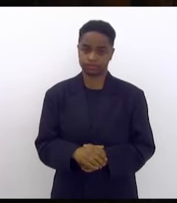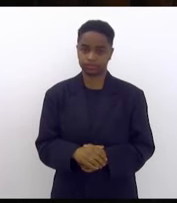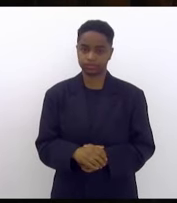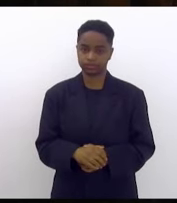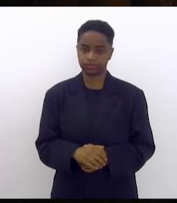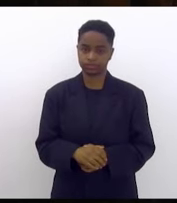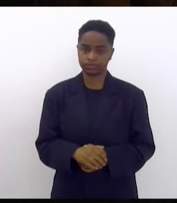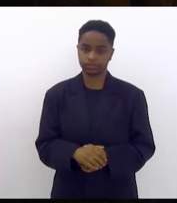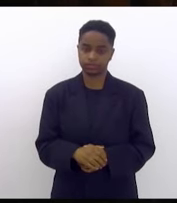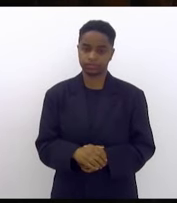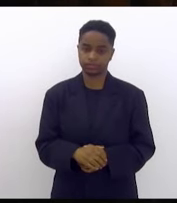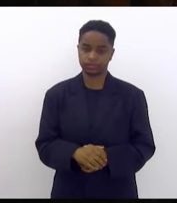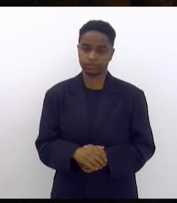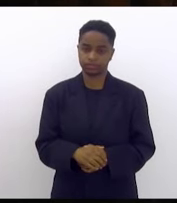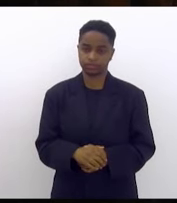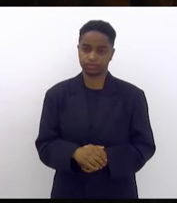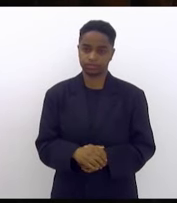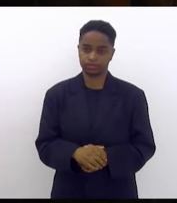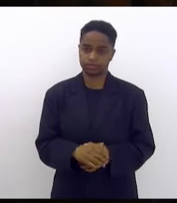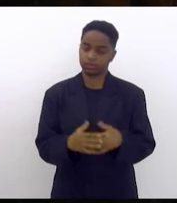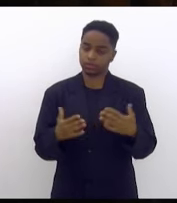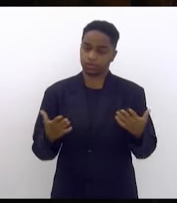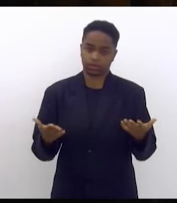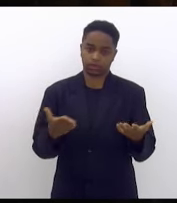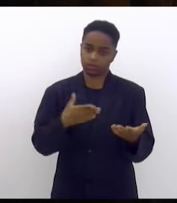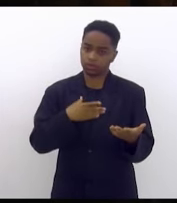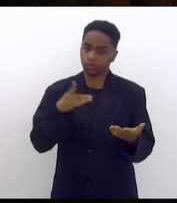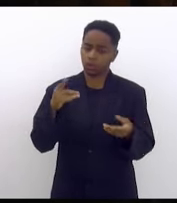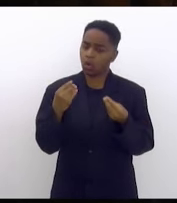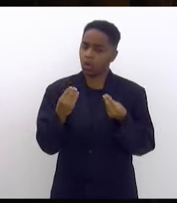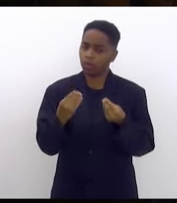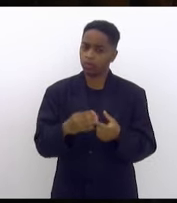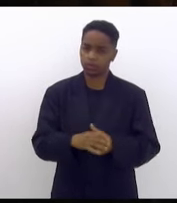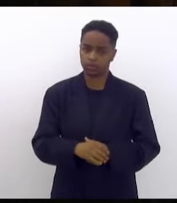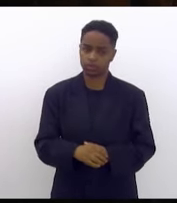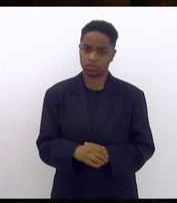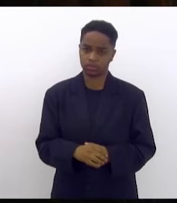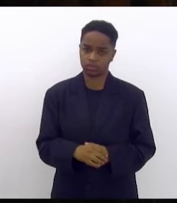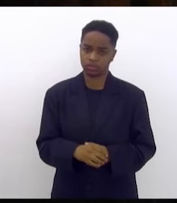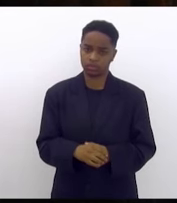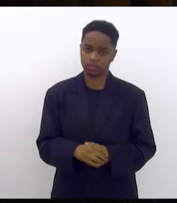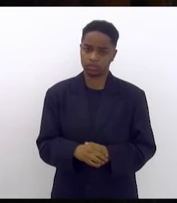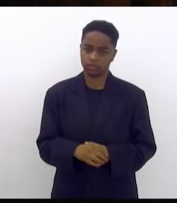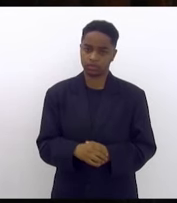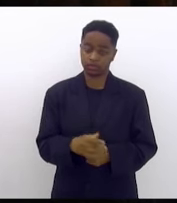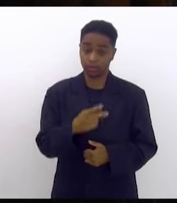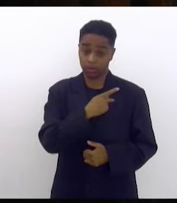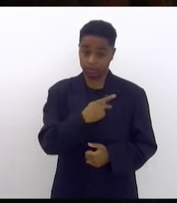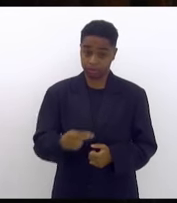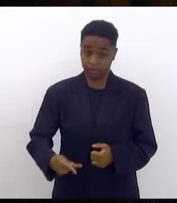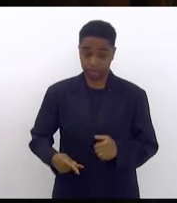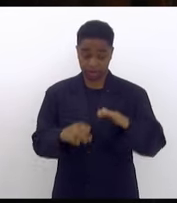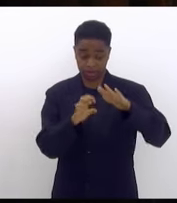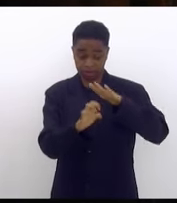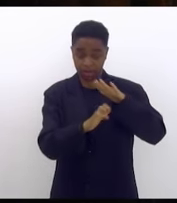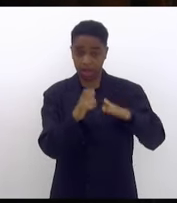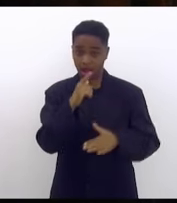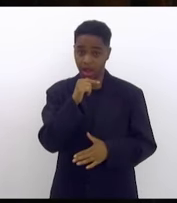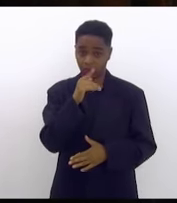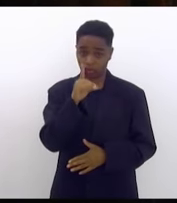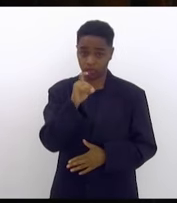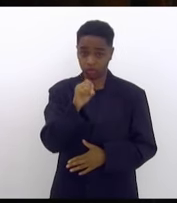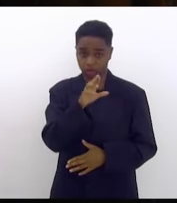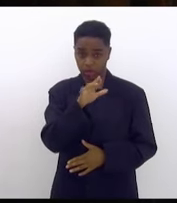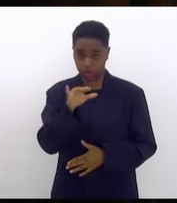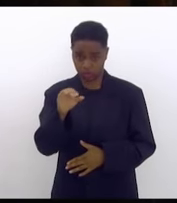republicanos. Oh, meu Deus, como pode? O presidente da Águas do Rio é uma pessoa do bem,